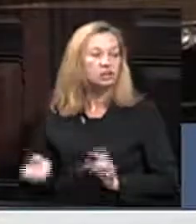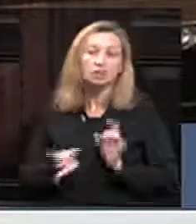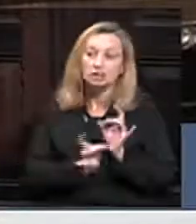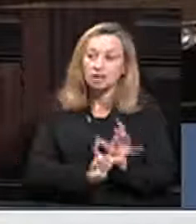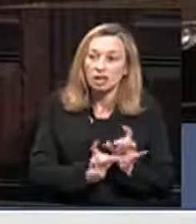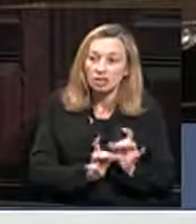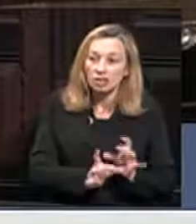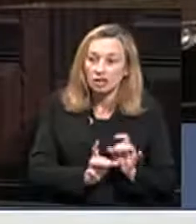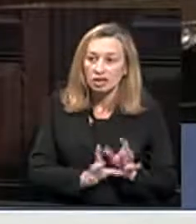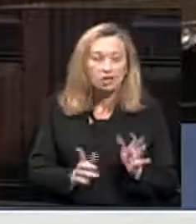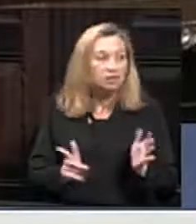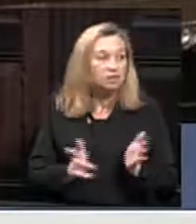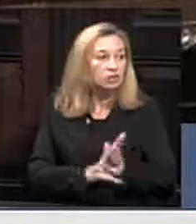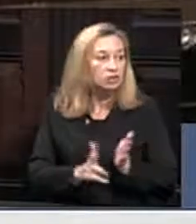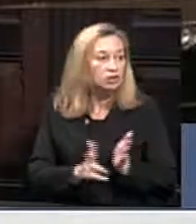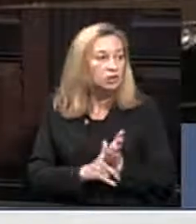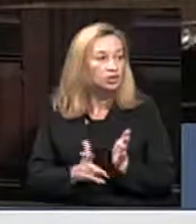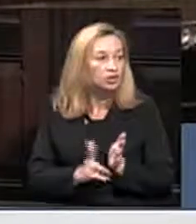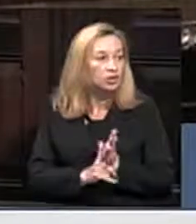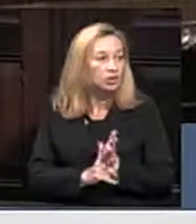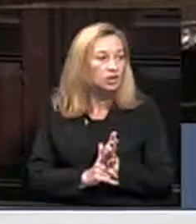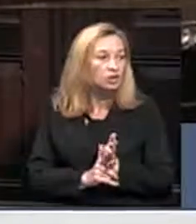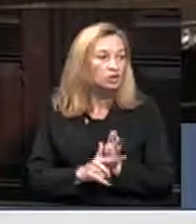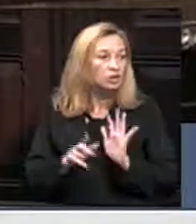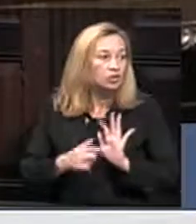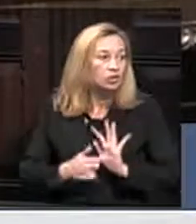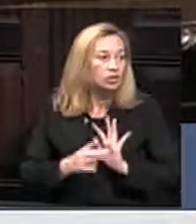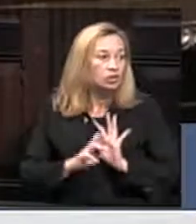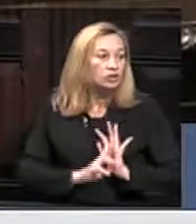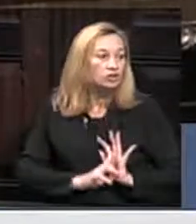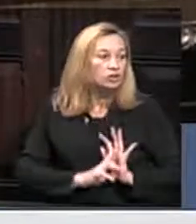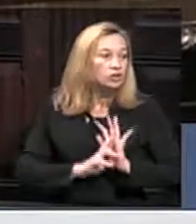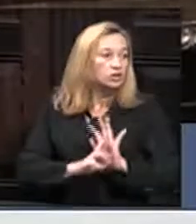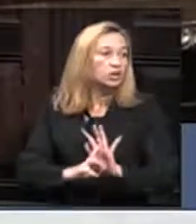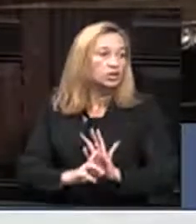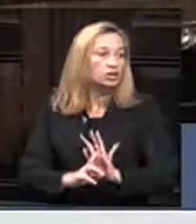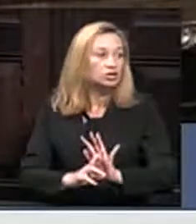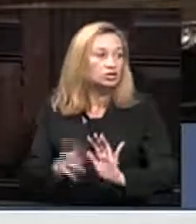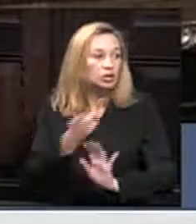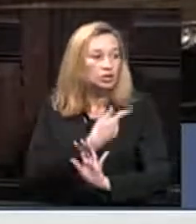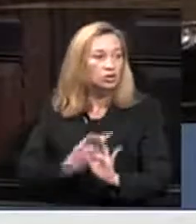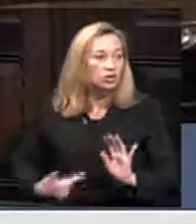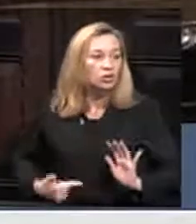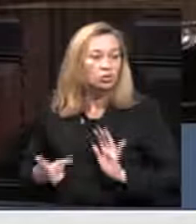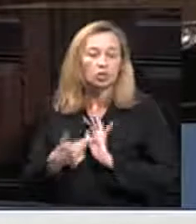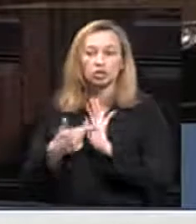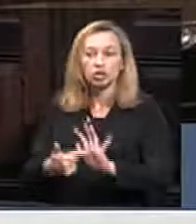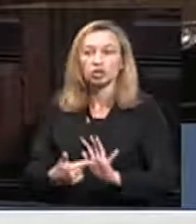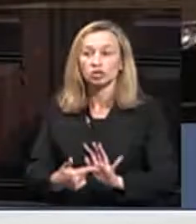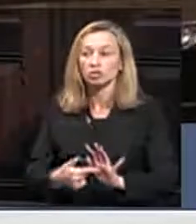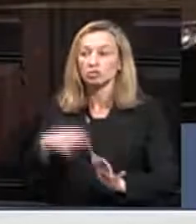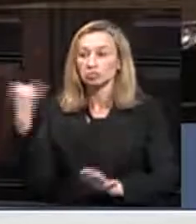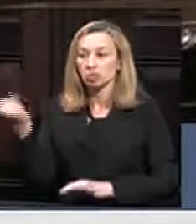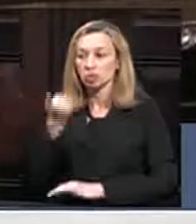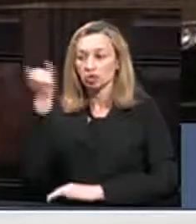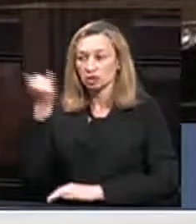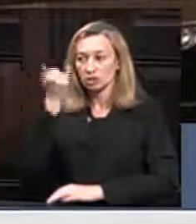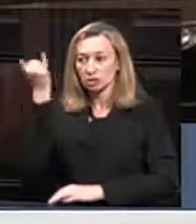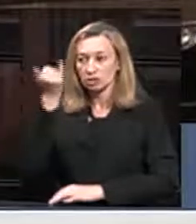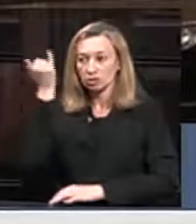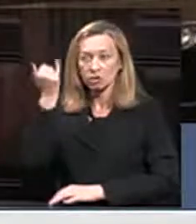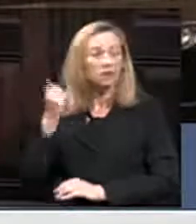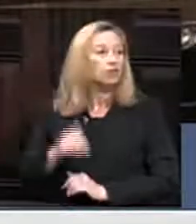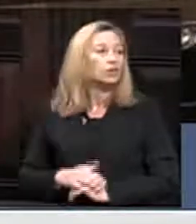de pessoal, que foi apresentada pelo governo como um instrumento muito importante e muito